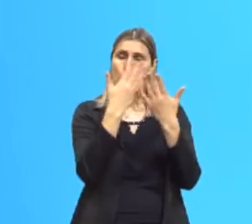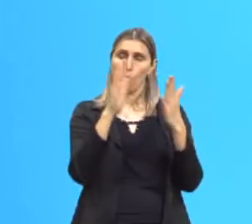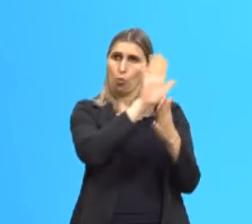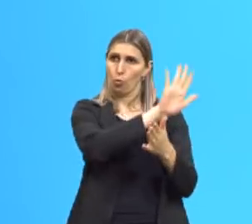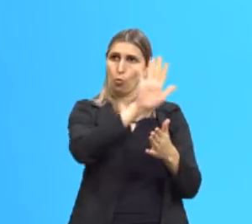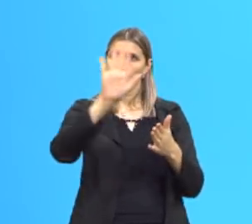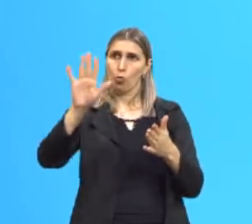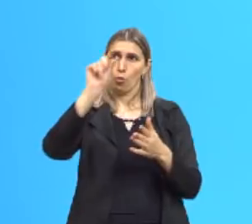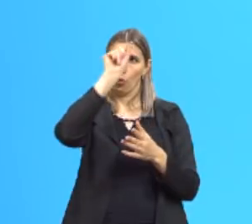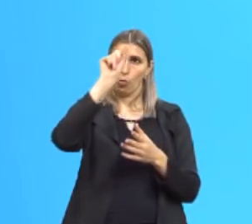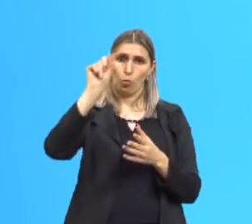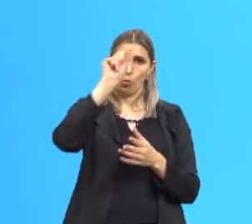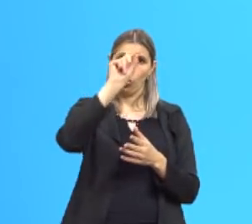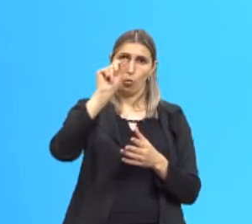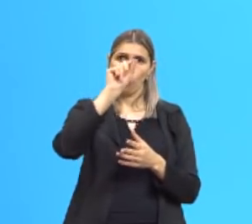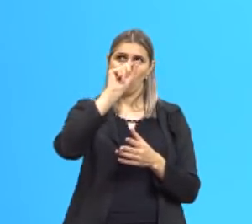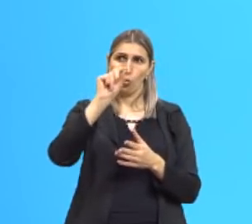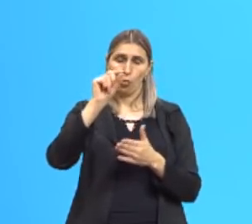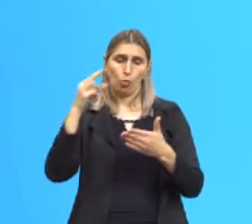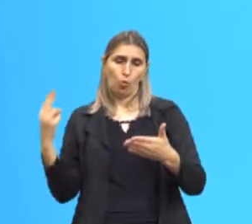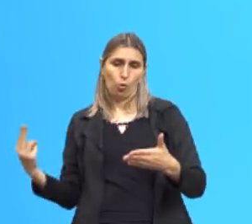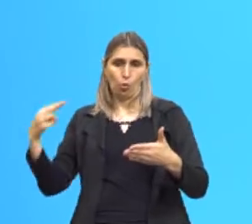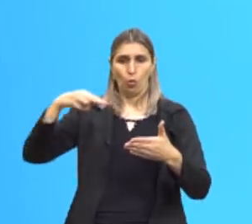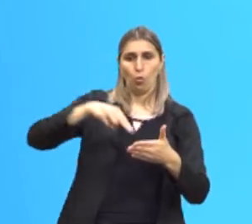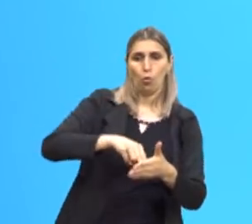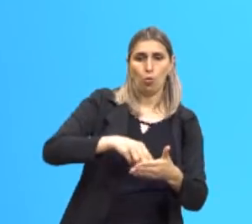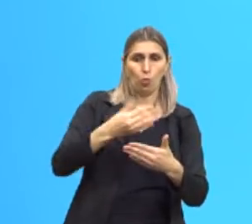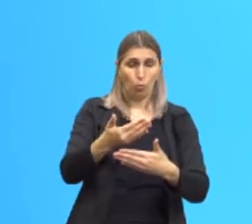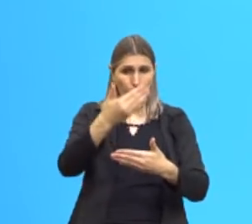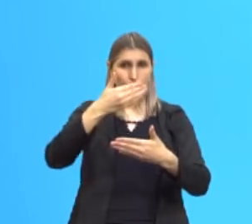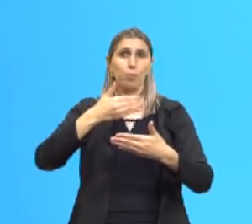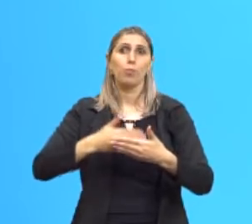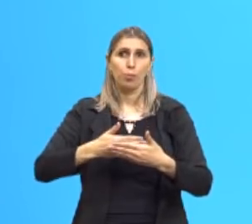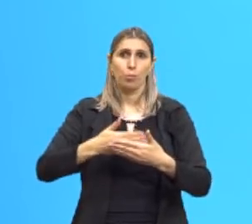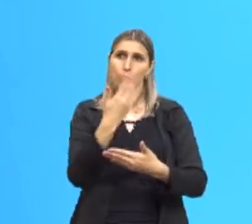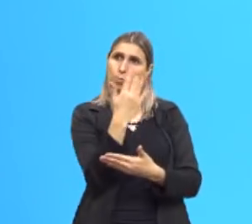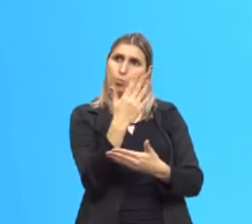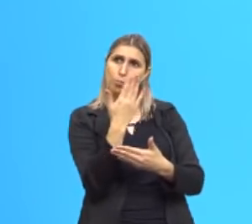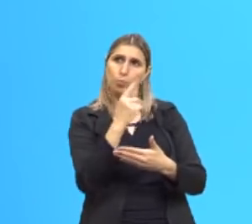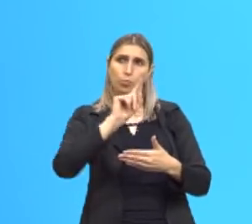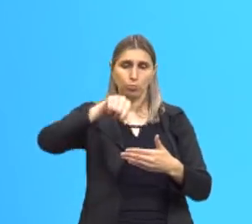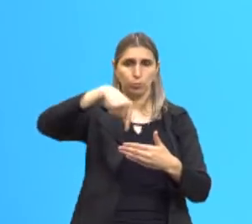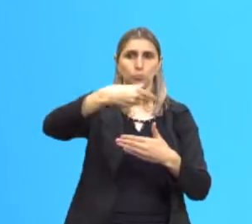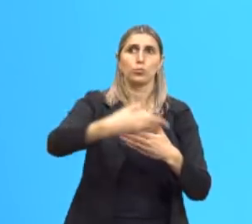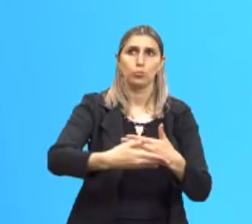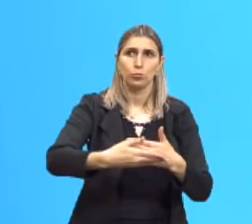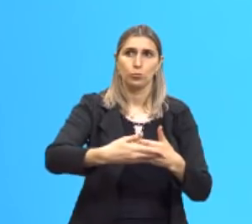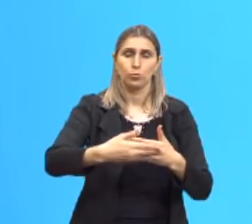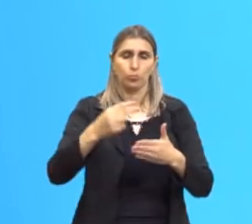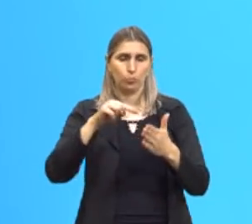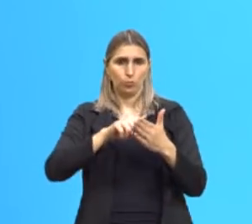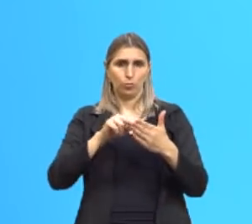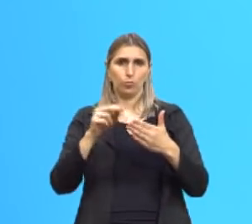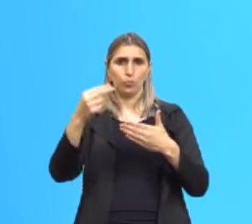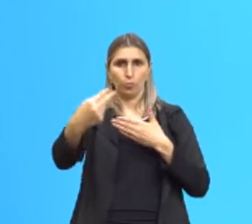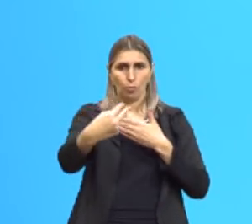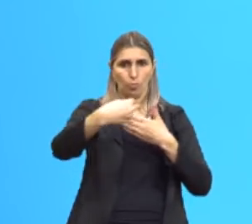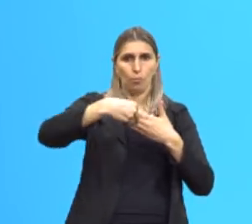que tem as franjinhas é a superfície opaca, parte de trás do espelho, e o outro lado é a